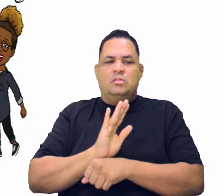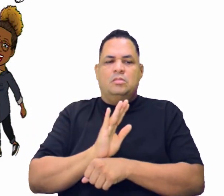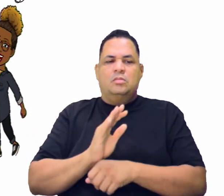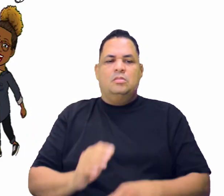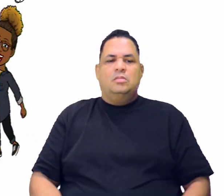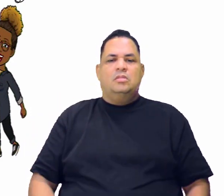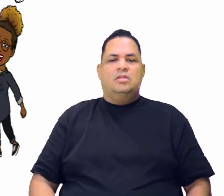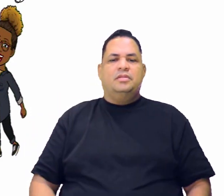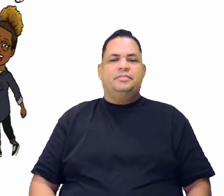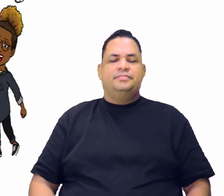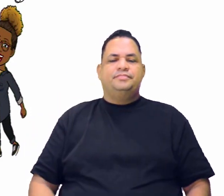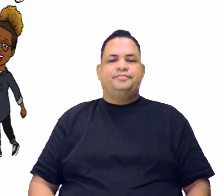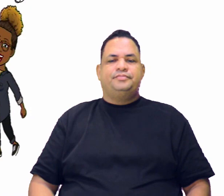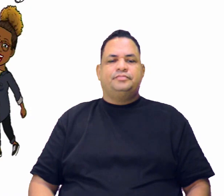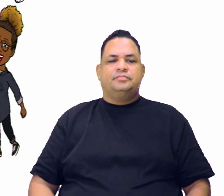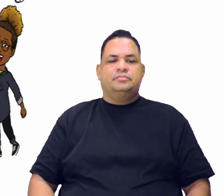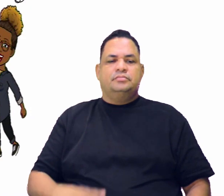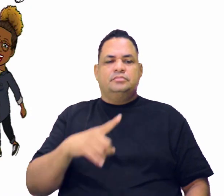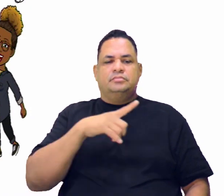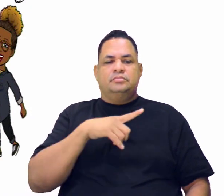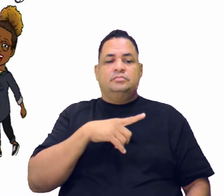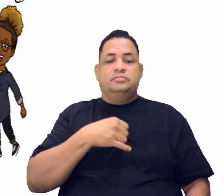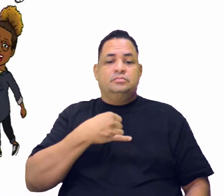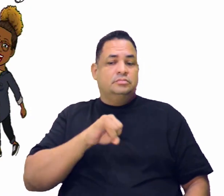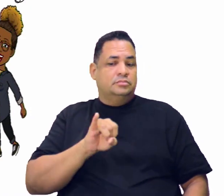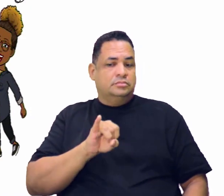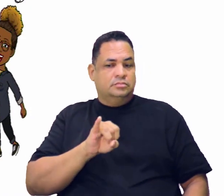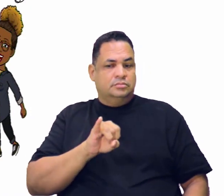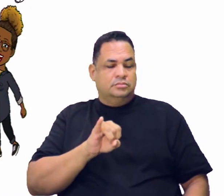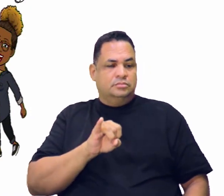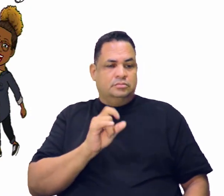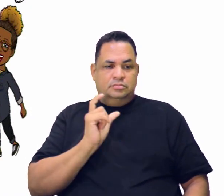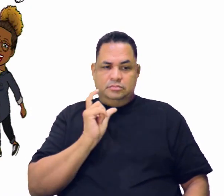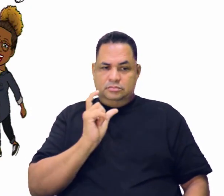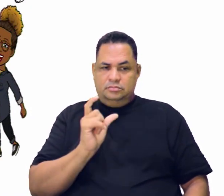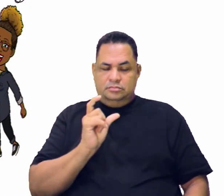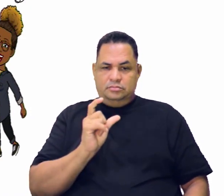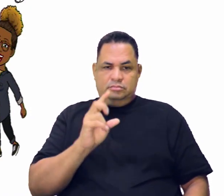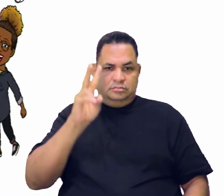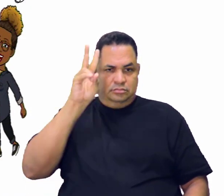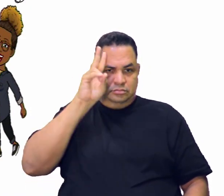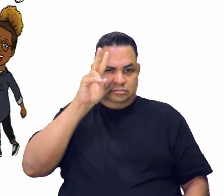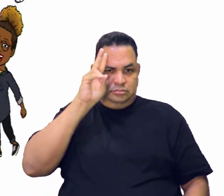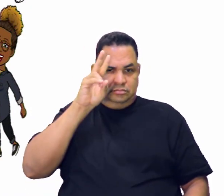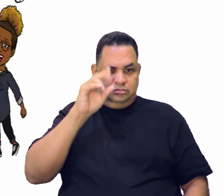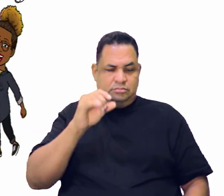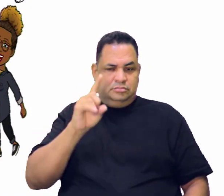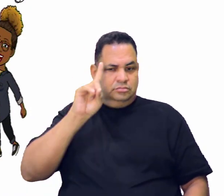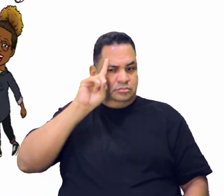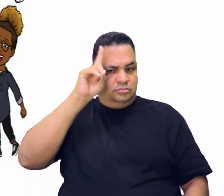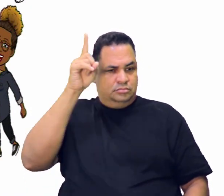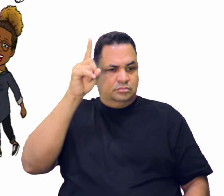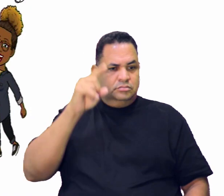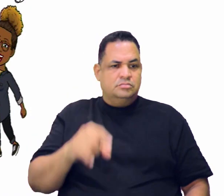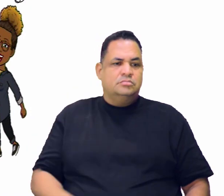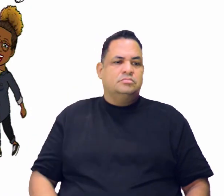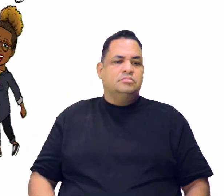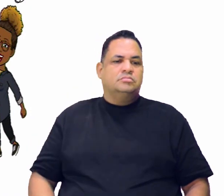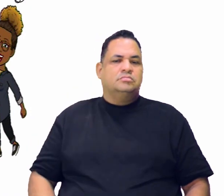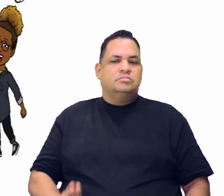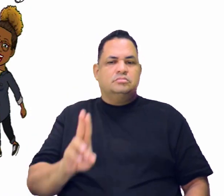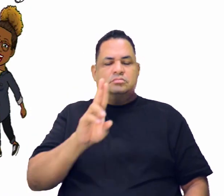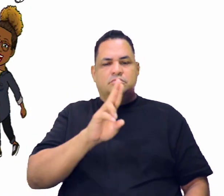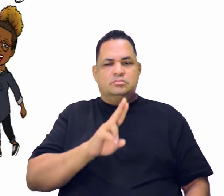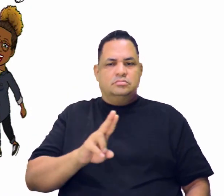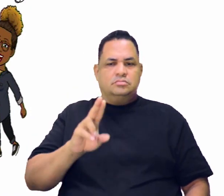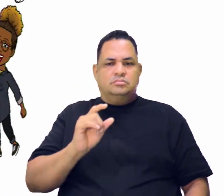ao cinema. Então, tem uma condição aí, tá certo? Lembra sempre da ideia de condição, você vai